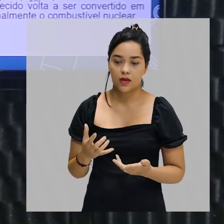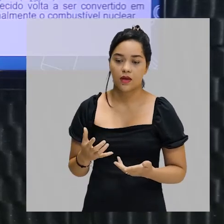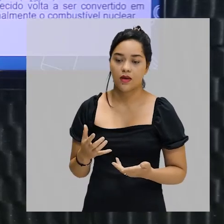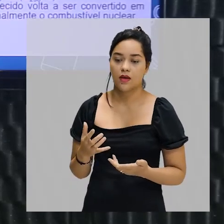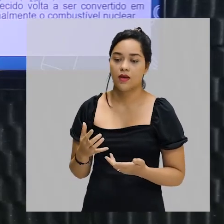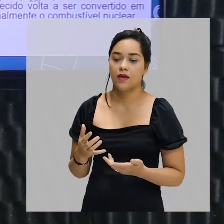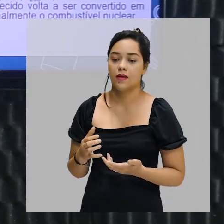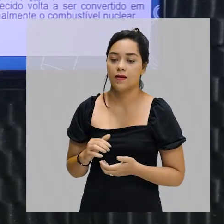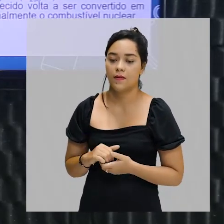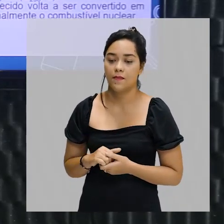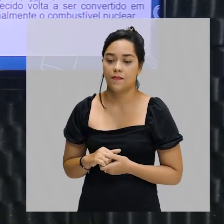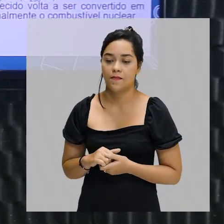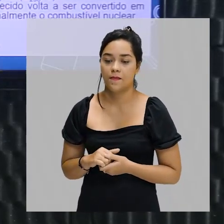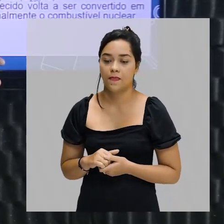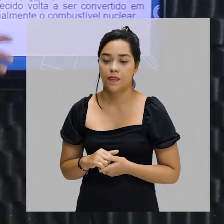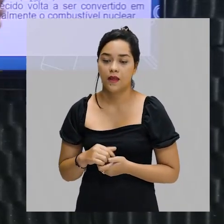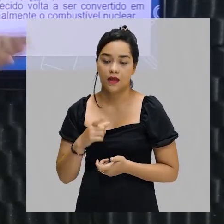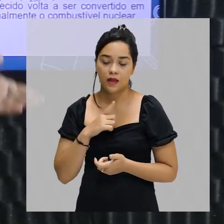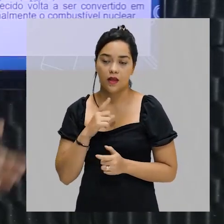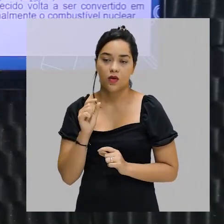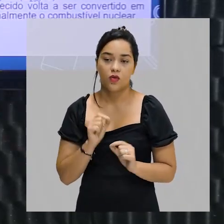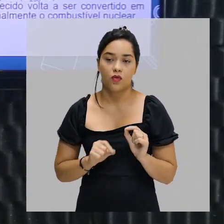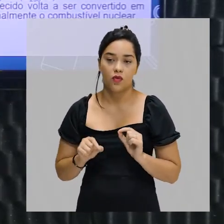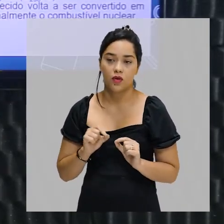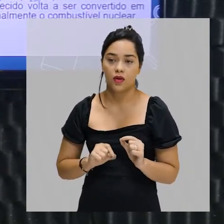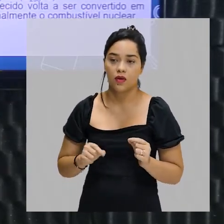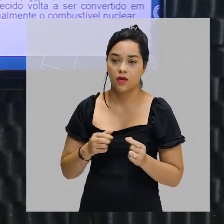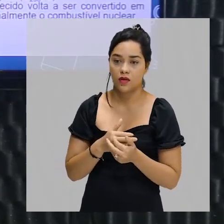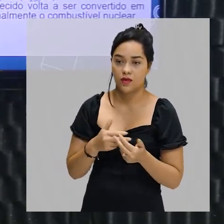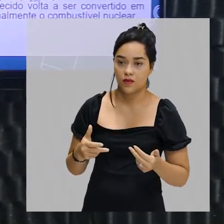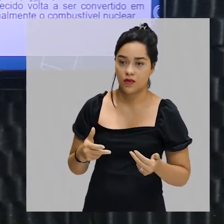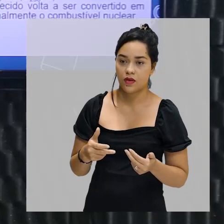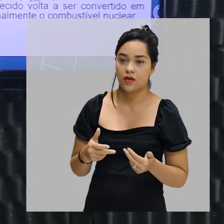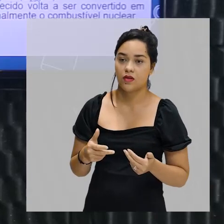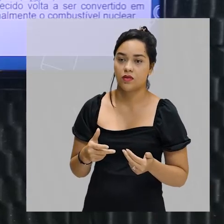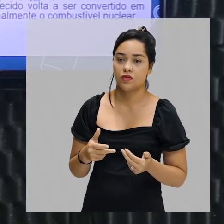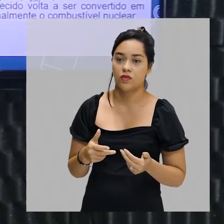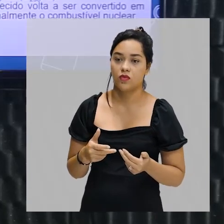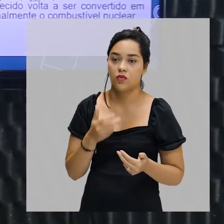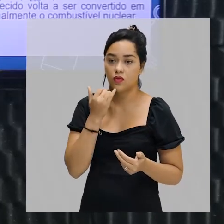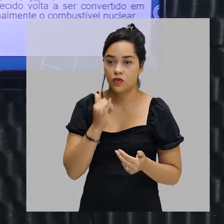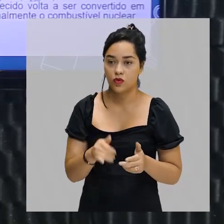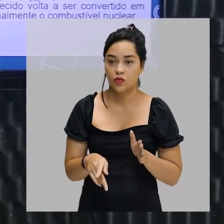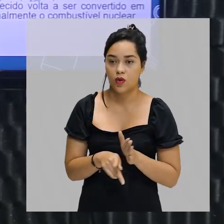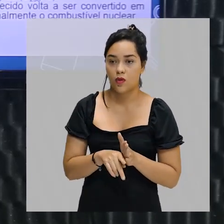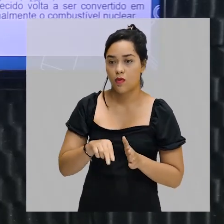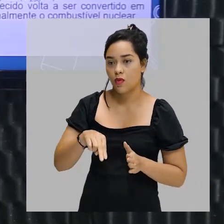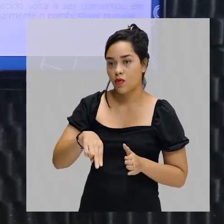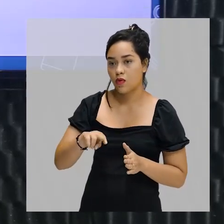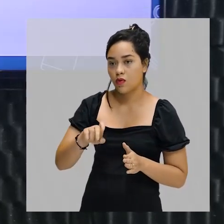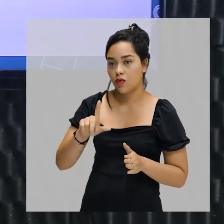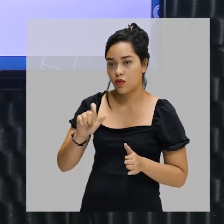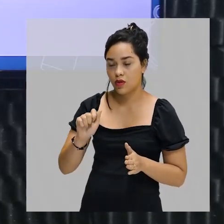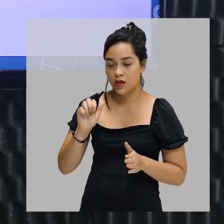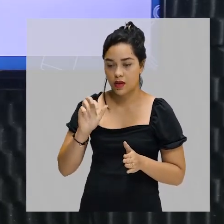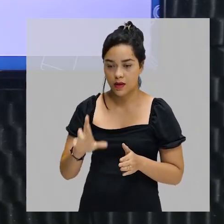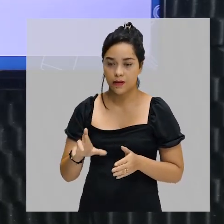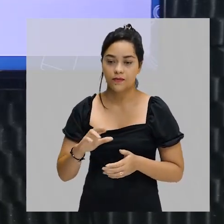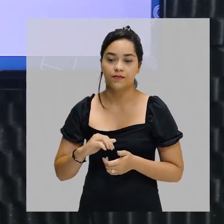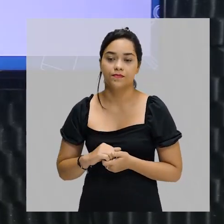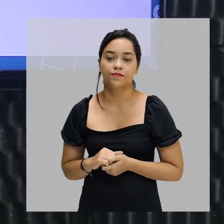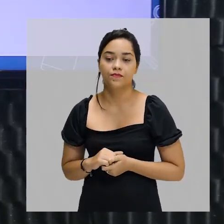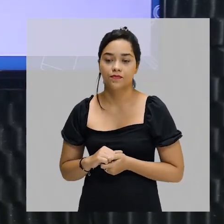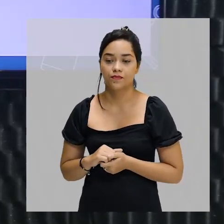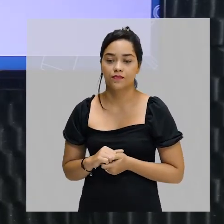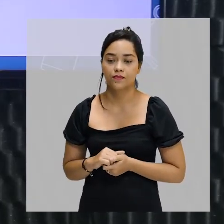esse óxido, é o que consistirá finalmente, né, o combustível nuclear. É ele que vai ser o produto.